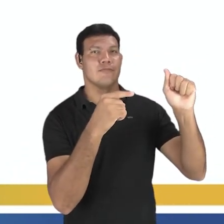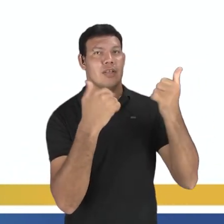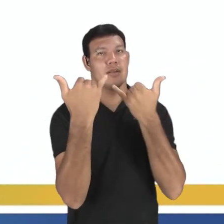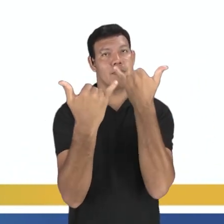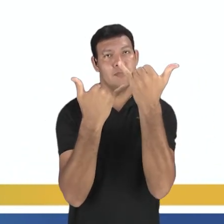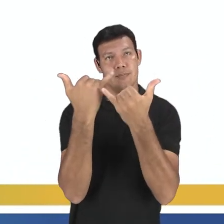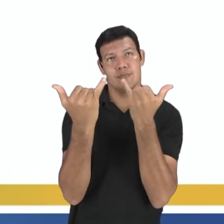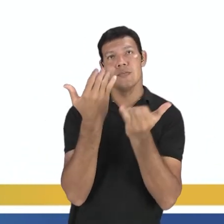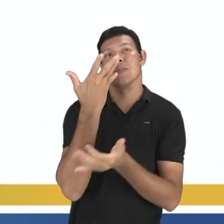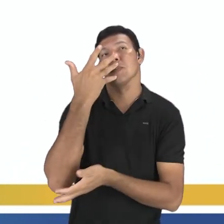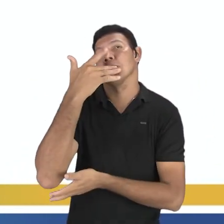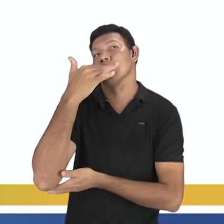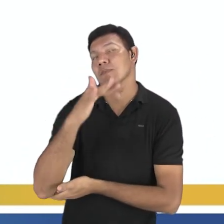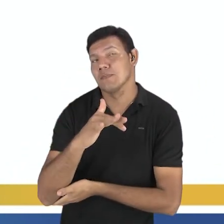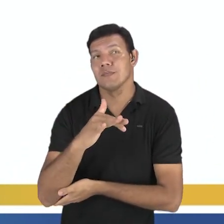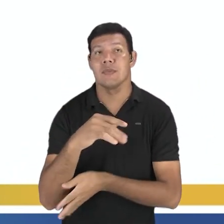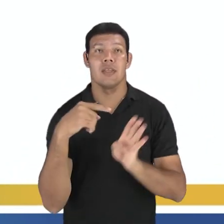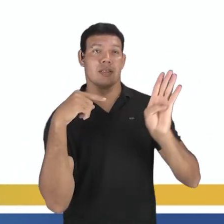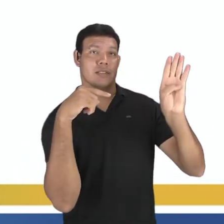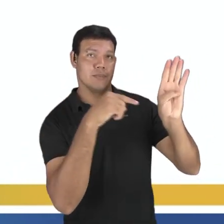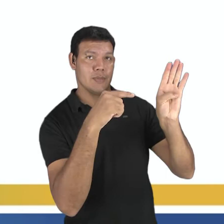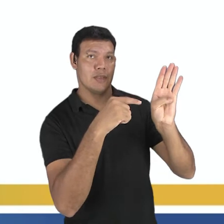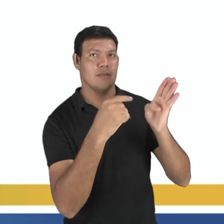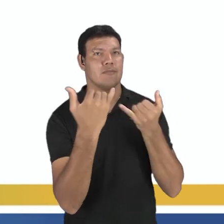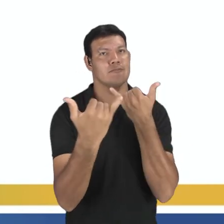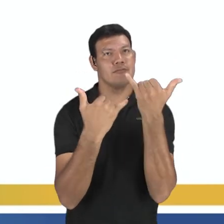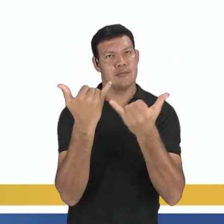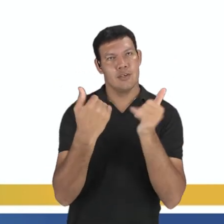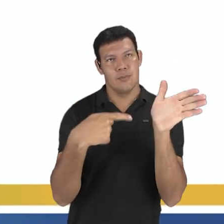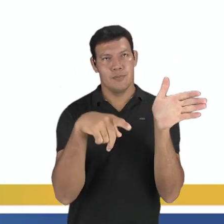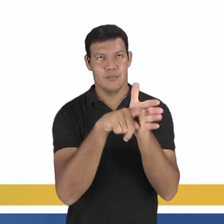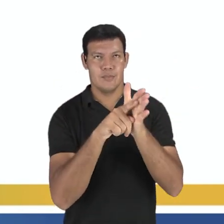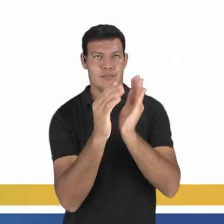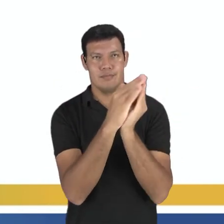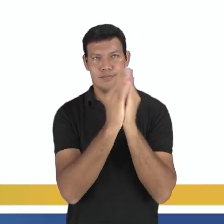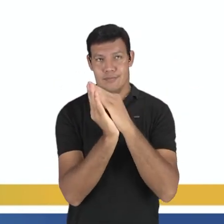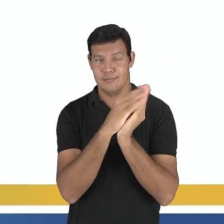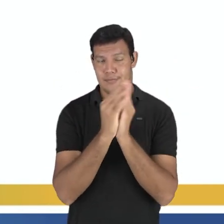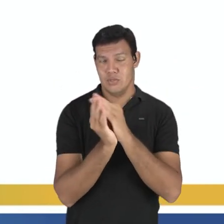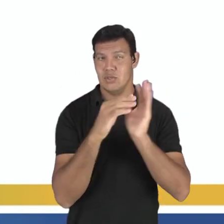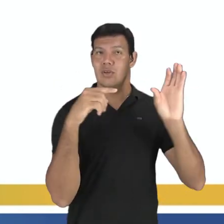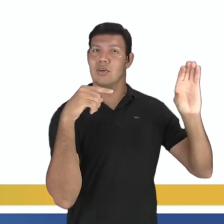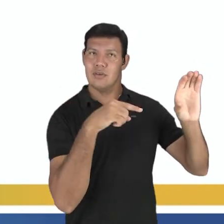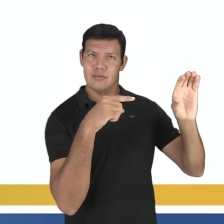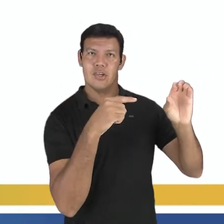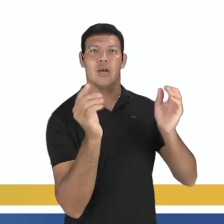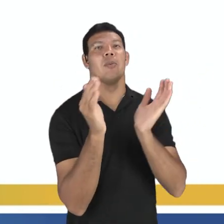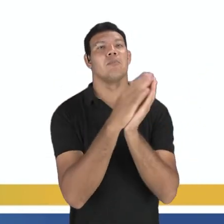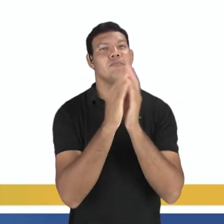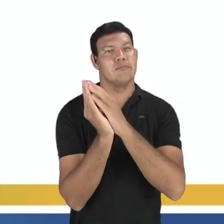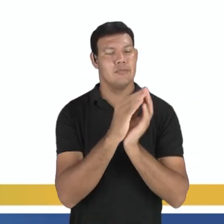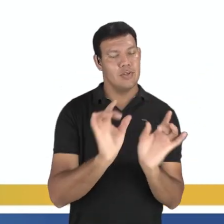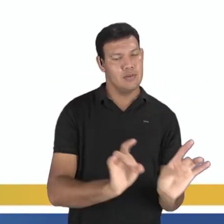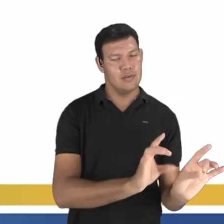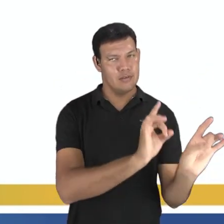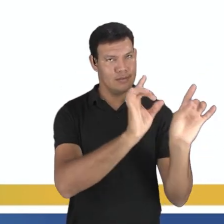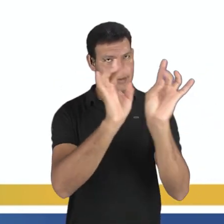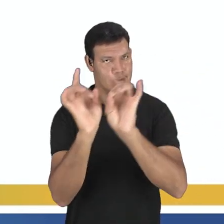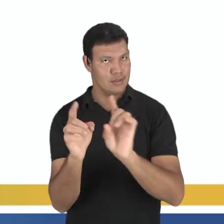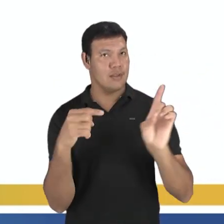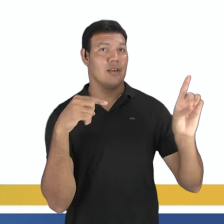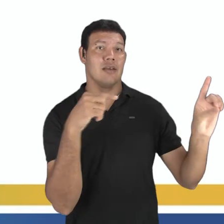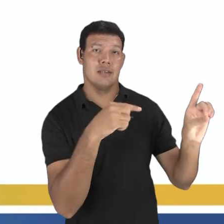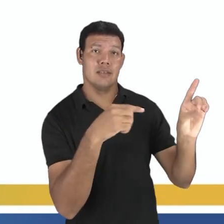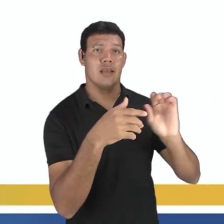B, das brincadeiras de uma boneca, C, de uma boneca muito especial, ou D, do dia a dia de